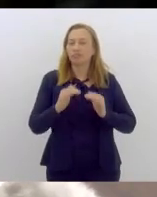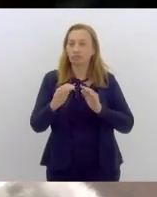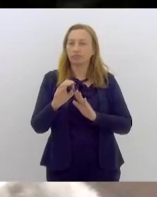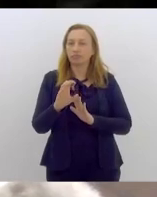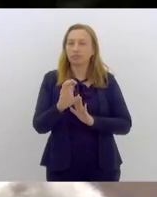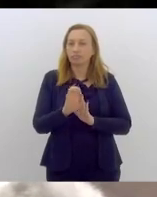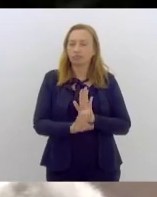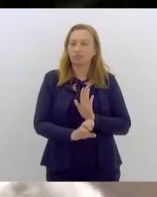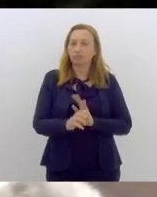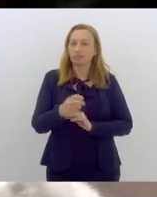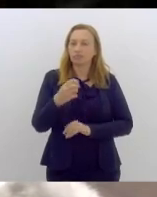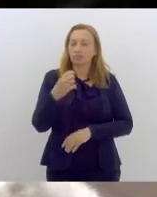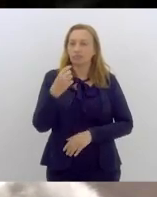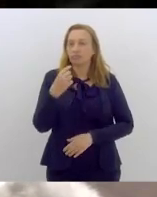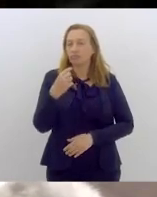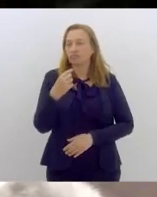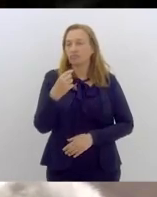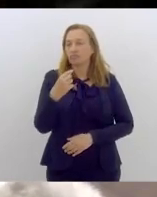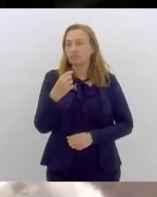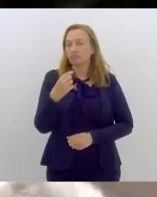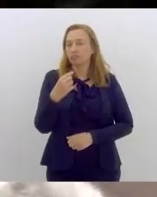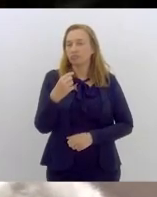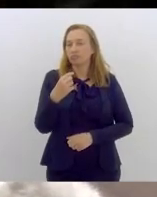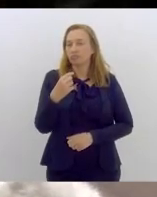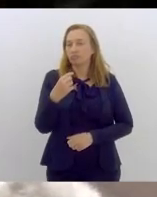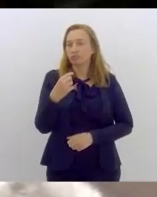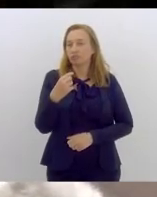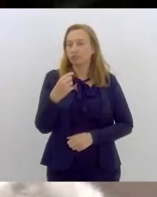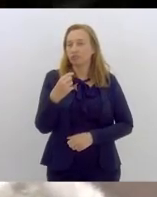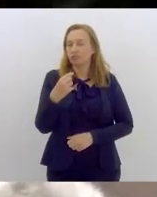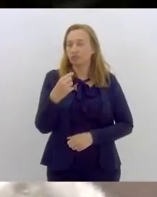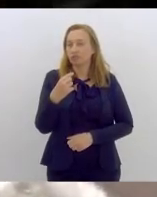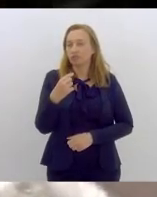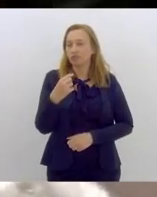aglutinativa à emenda número...